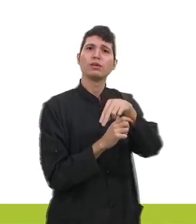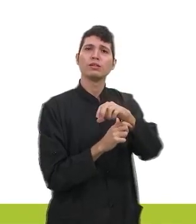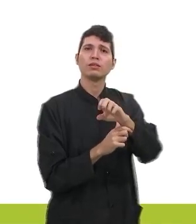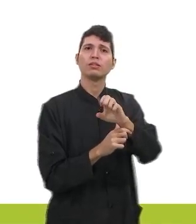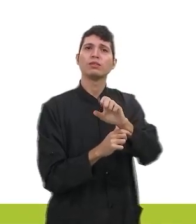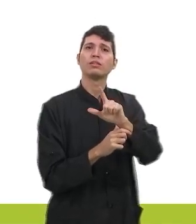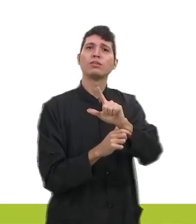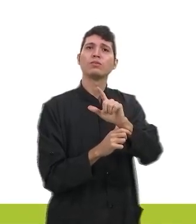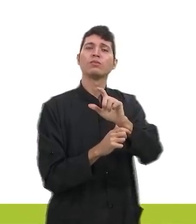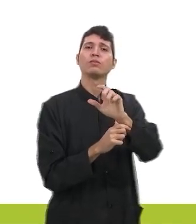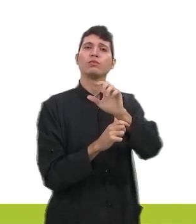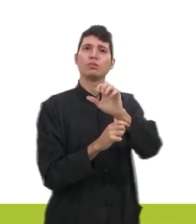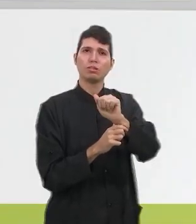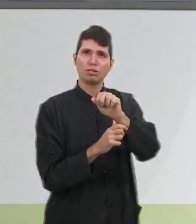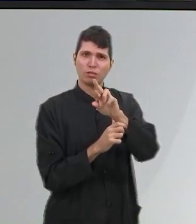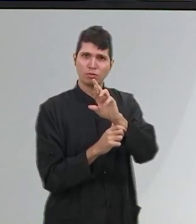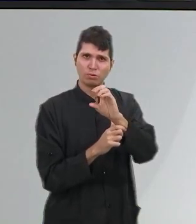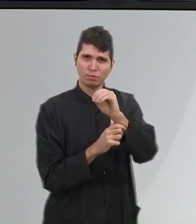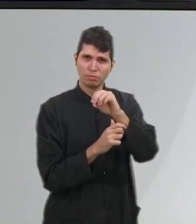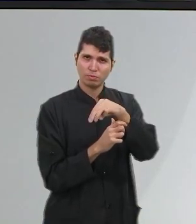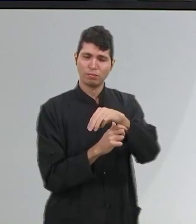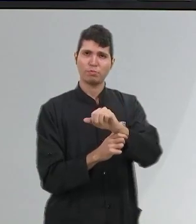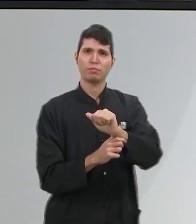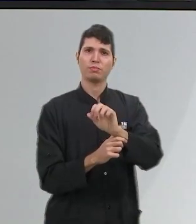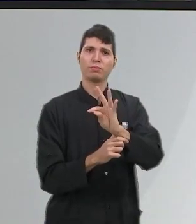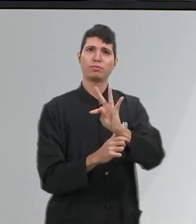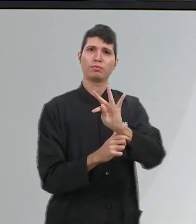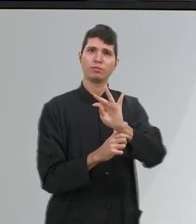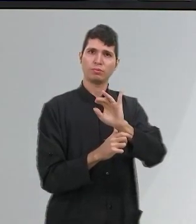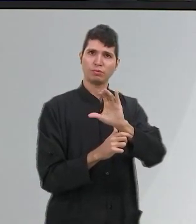anel aromático nada mais é do que